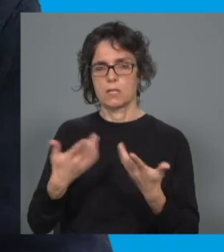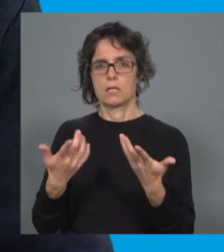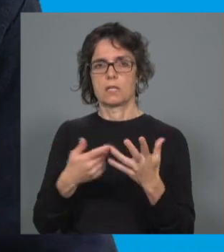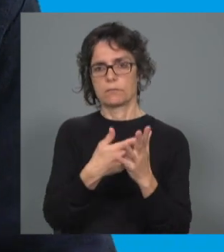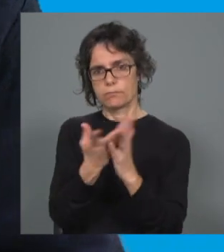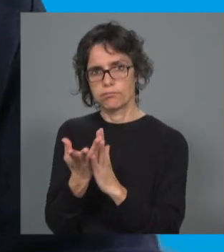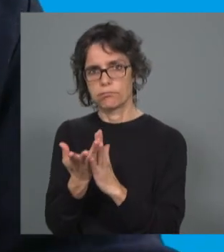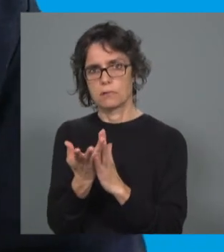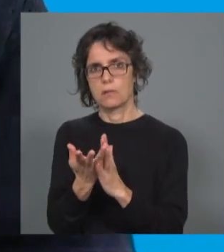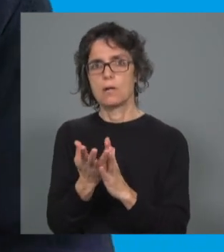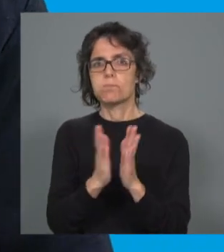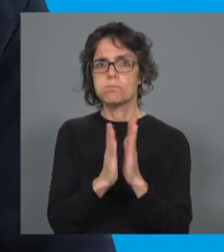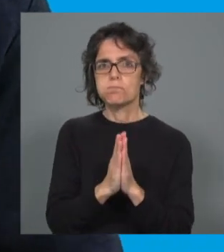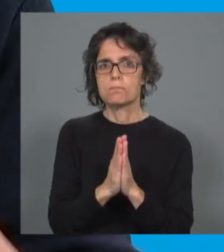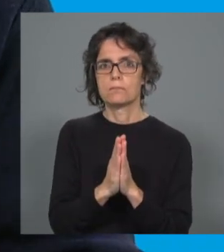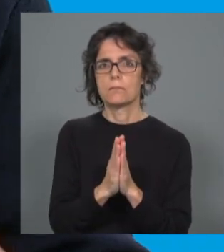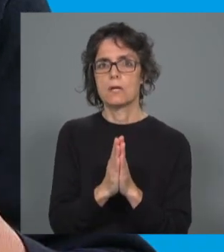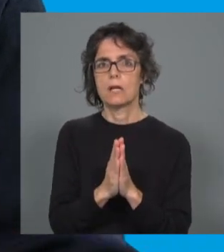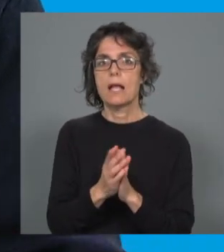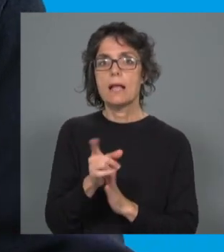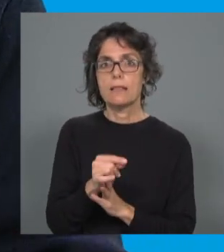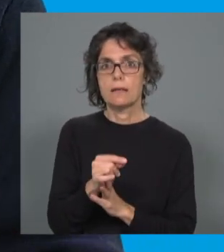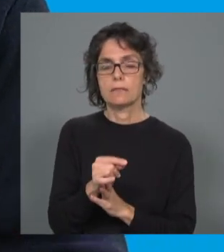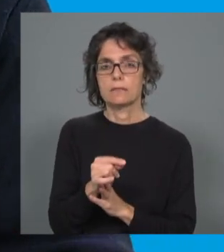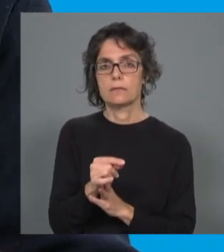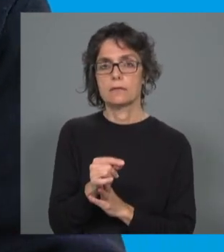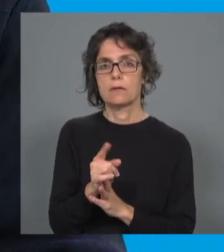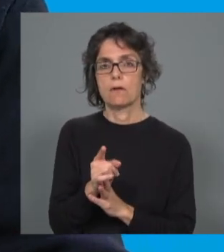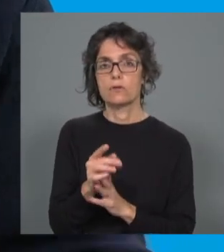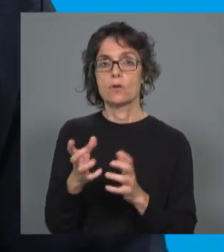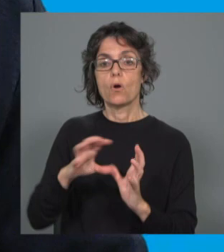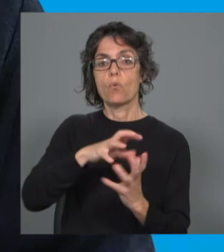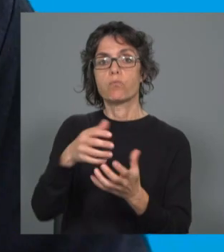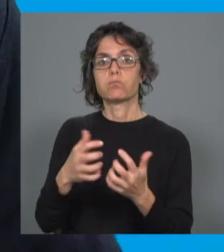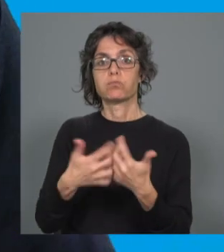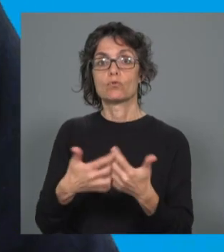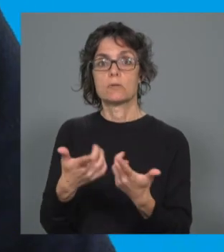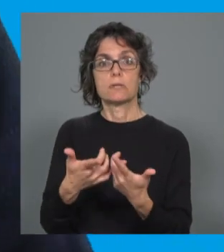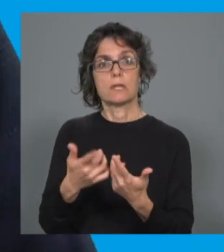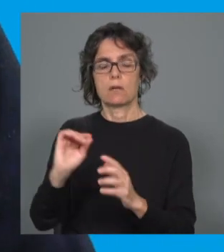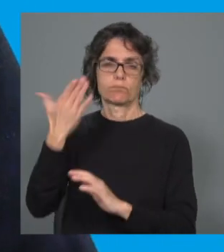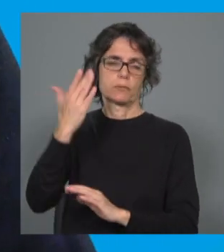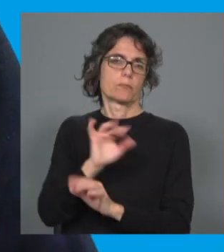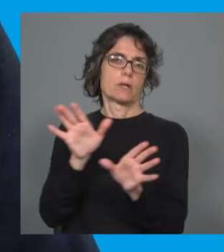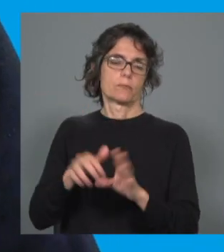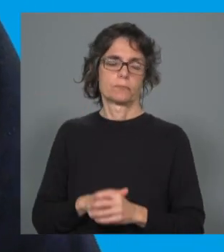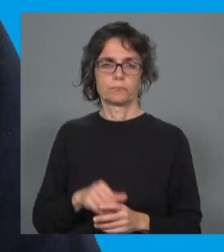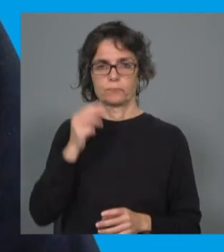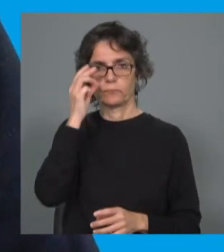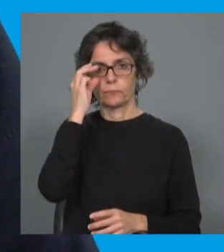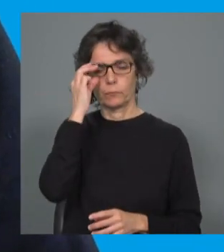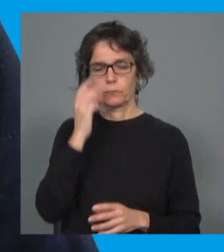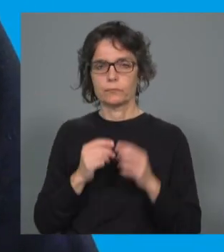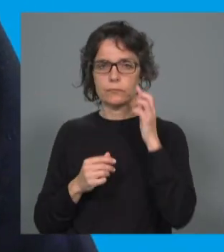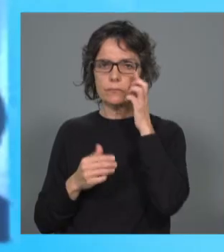na igreja. Mas especialmente, de facto, o mundo sindical, o mundo do trabalho é a nossa prioridade, claro. Nota, nestes